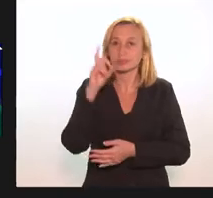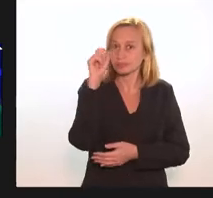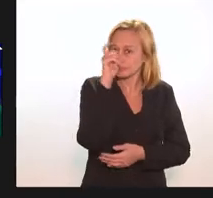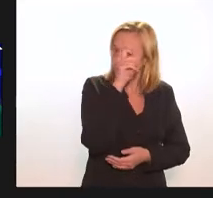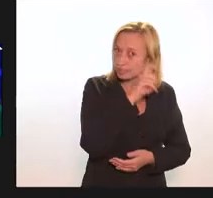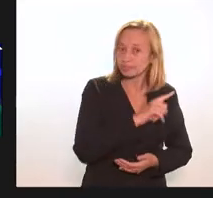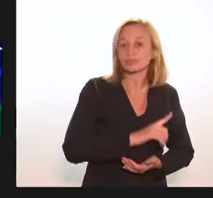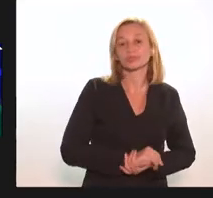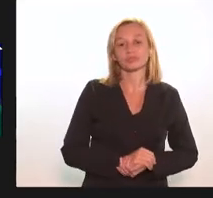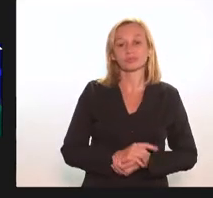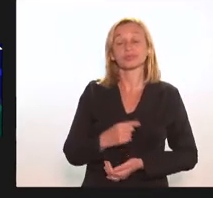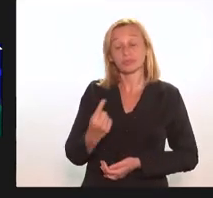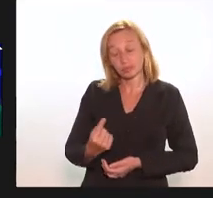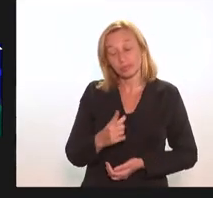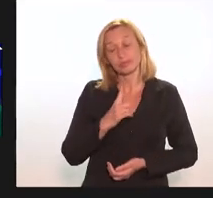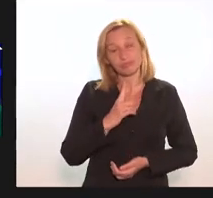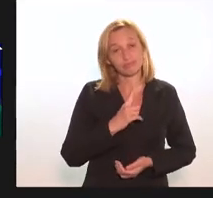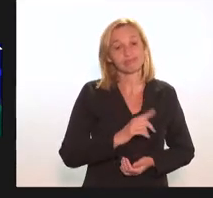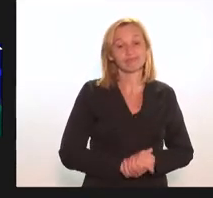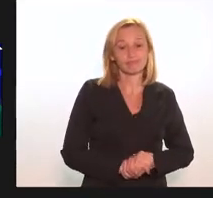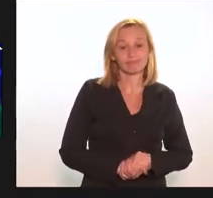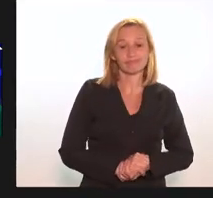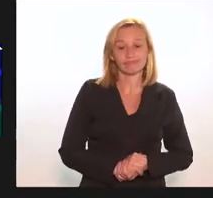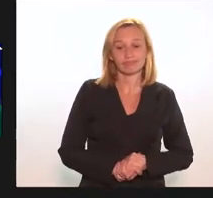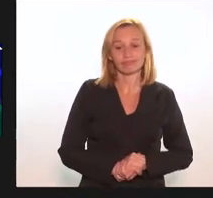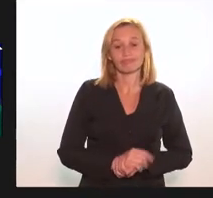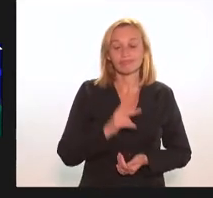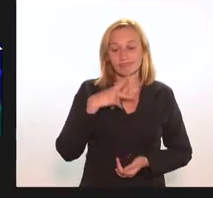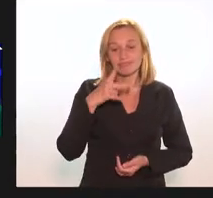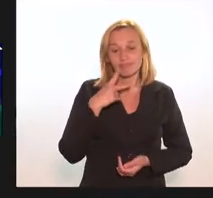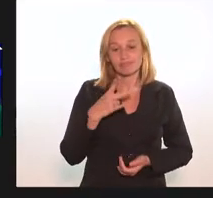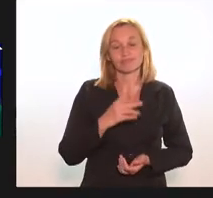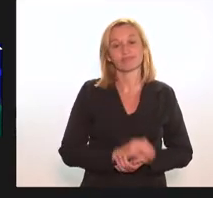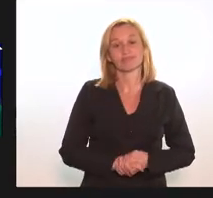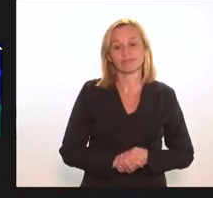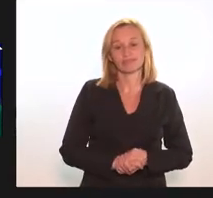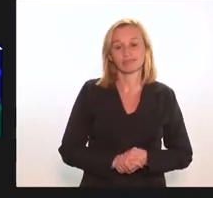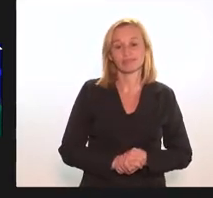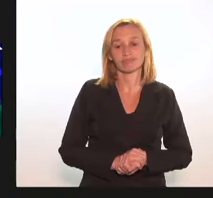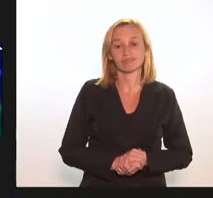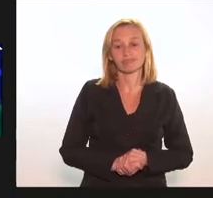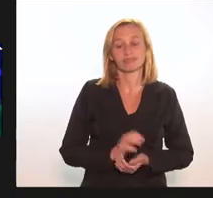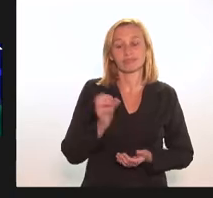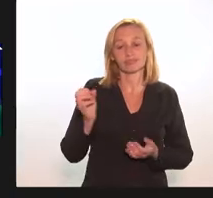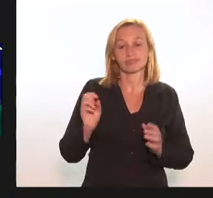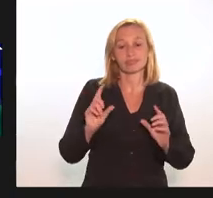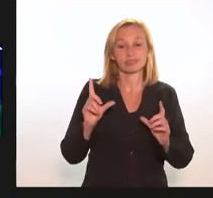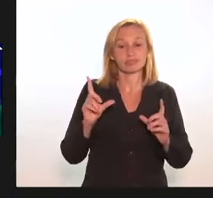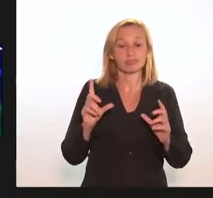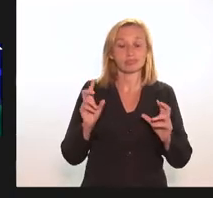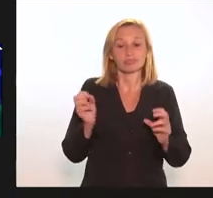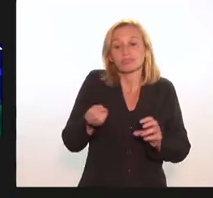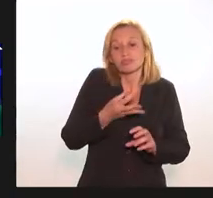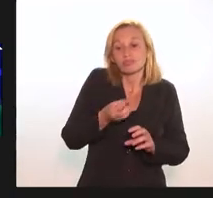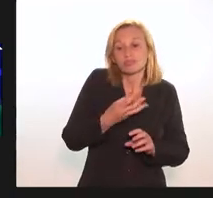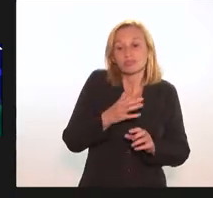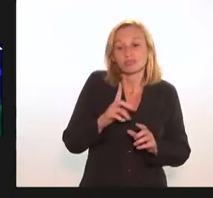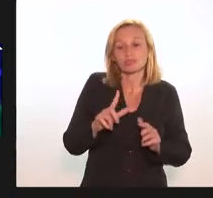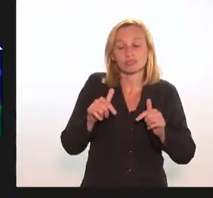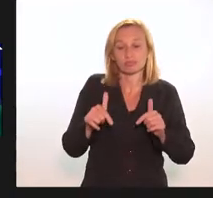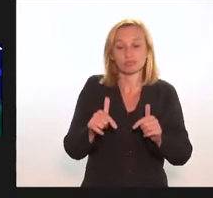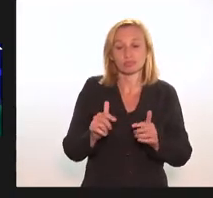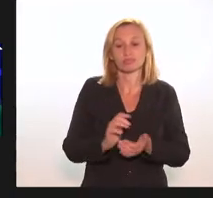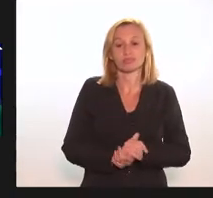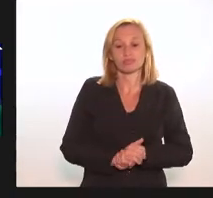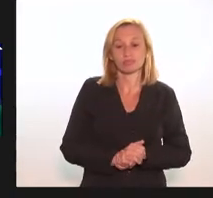dificuldades que a gente tem de tratar com essa nova forma da gente participar